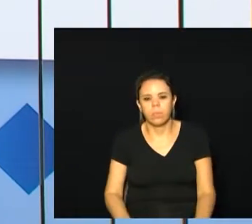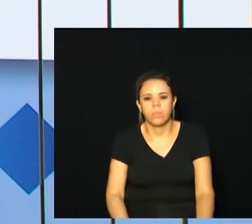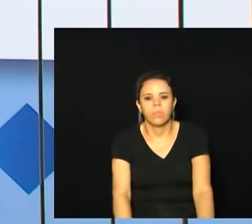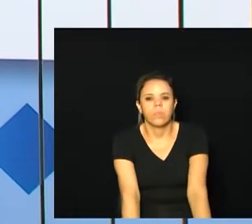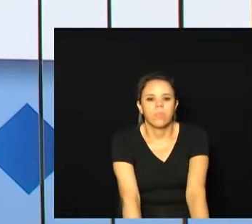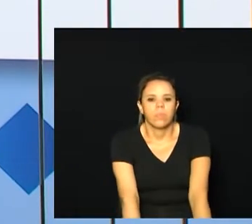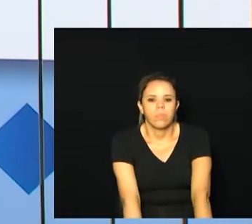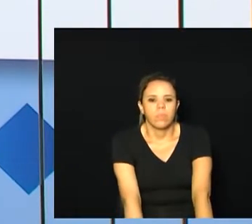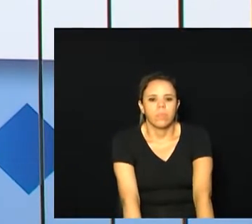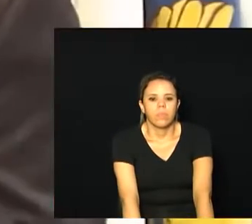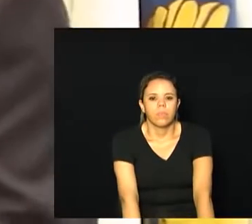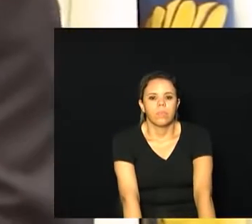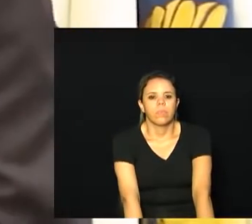proposta.